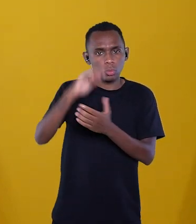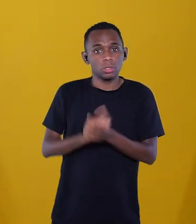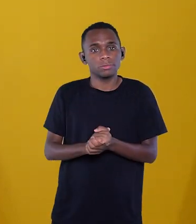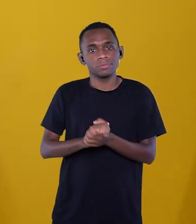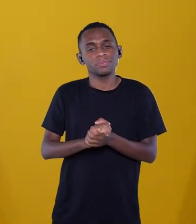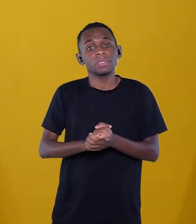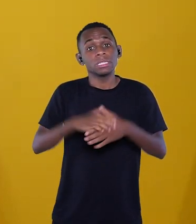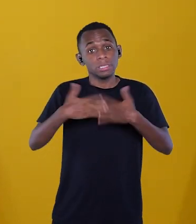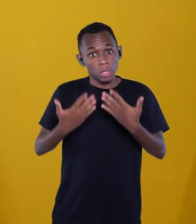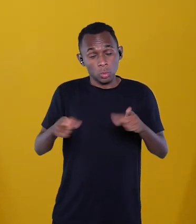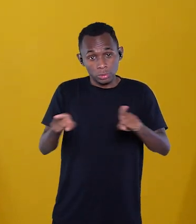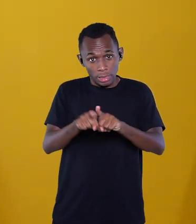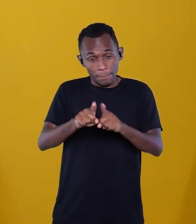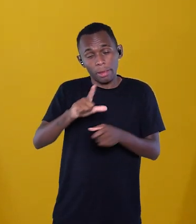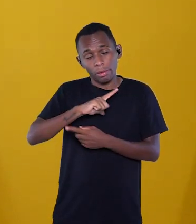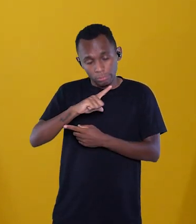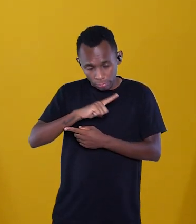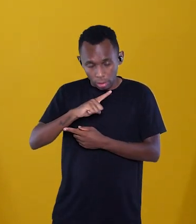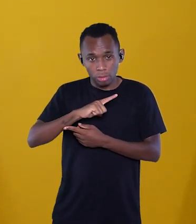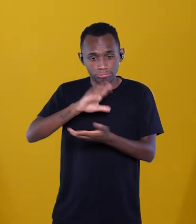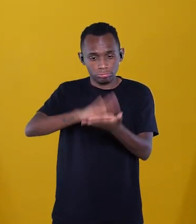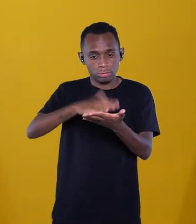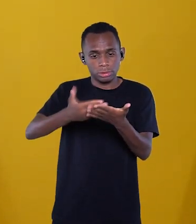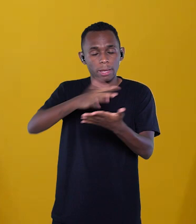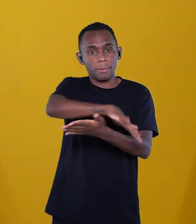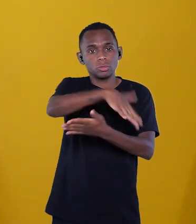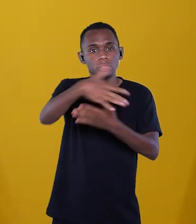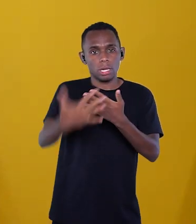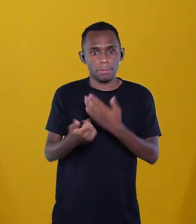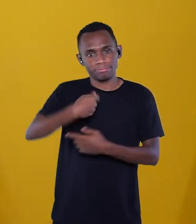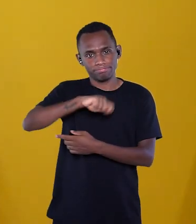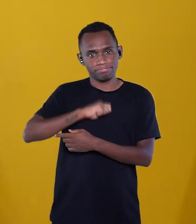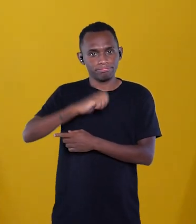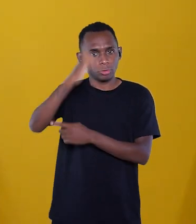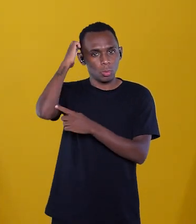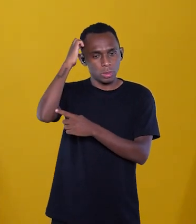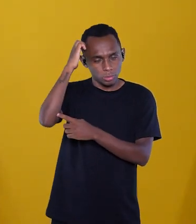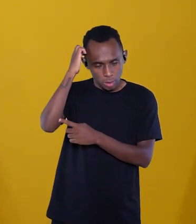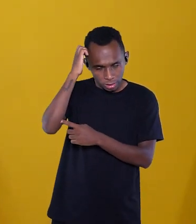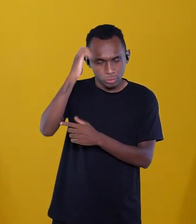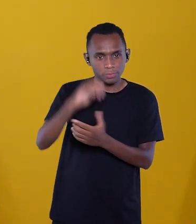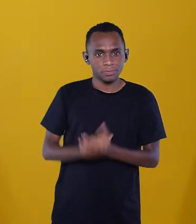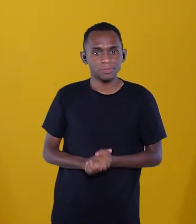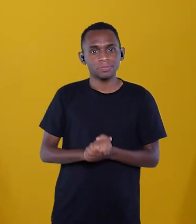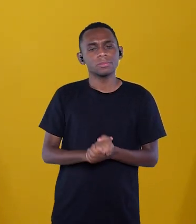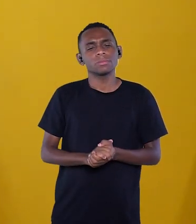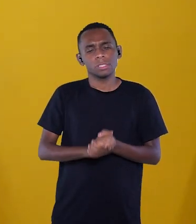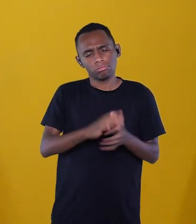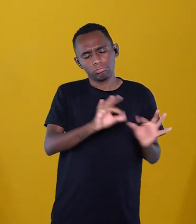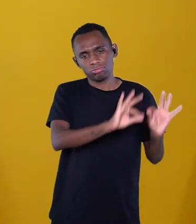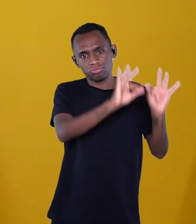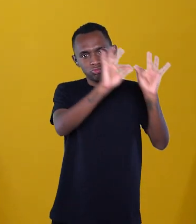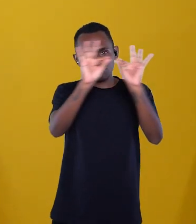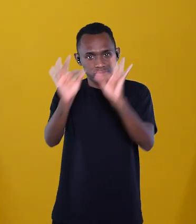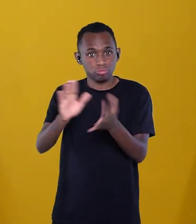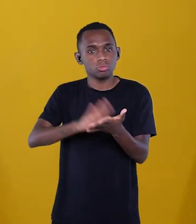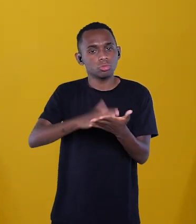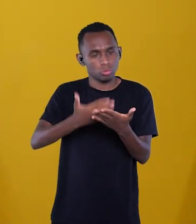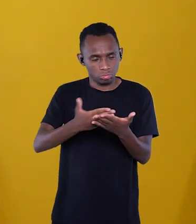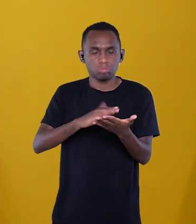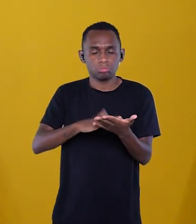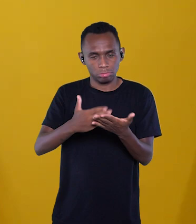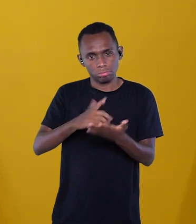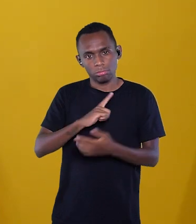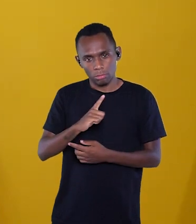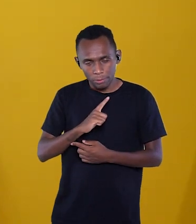Junto com a gente, para acompanhar essa conversa, temos o intérprete de Libras, Eduardo Rodrigo, que vai estar conosco durante todo